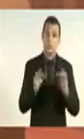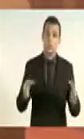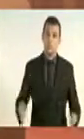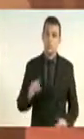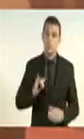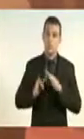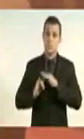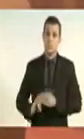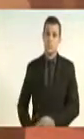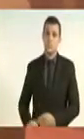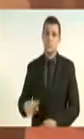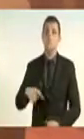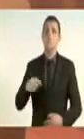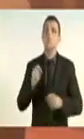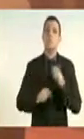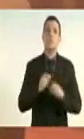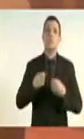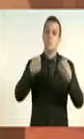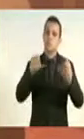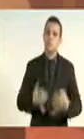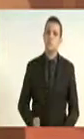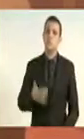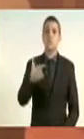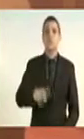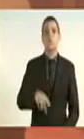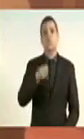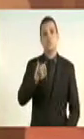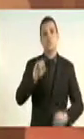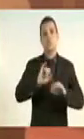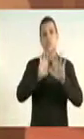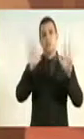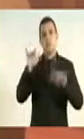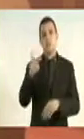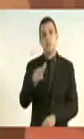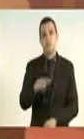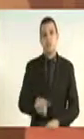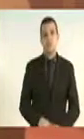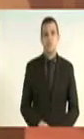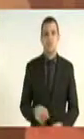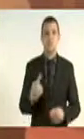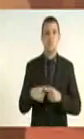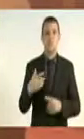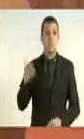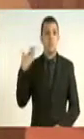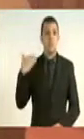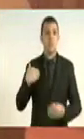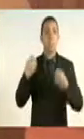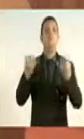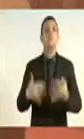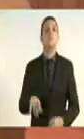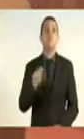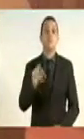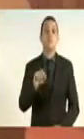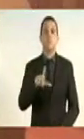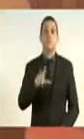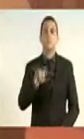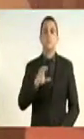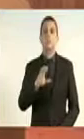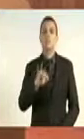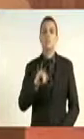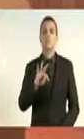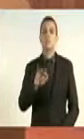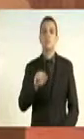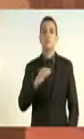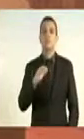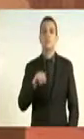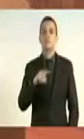até reexplicar se não tiver sido claro. Quando eu falei de licitações da gestão passada, não falei sobre análise da